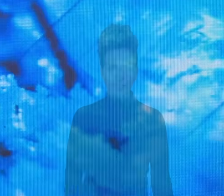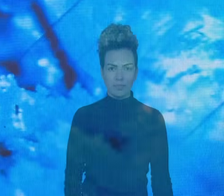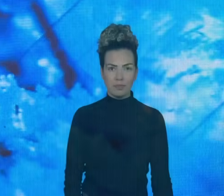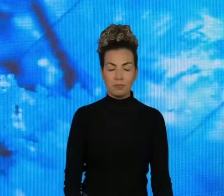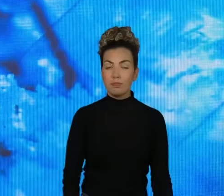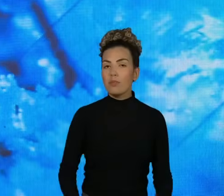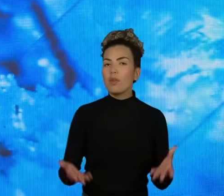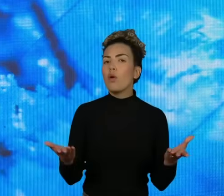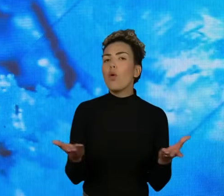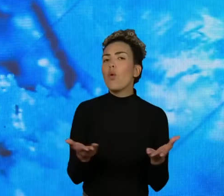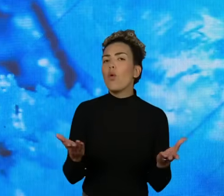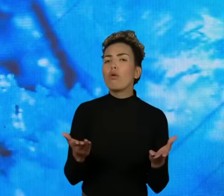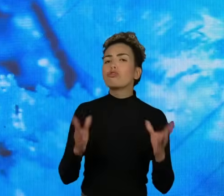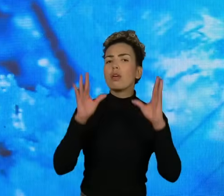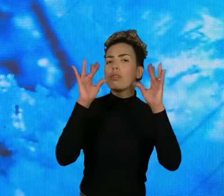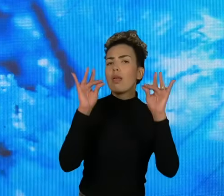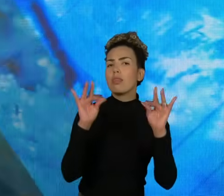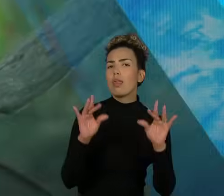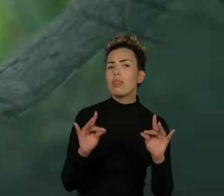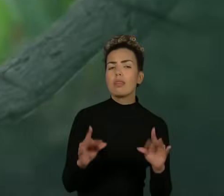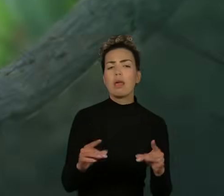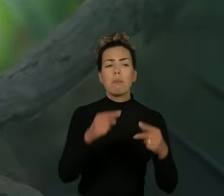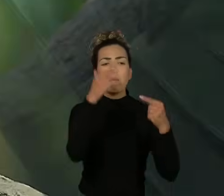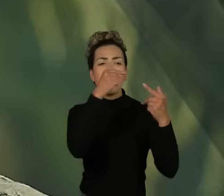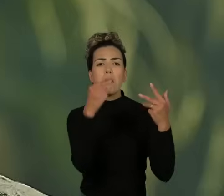Veja os detalhes do programa de hoje.